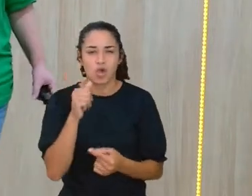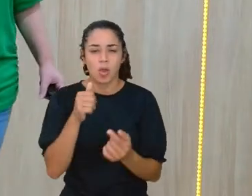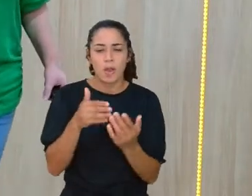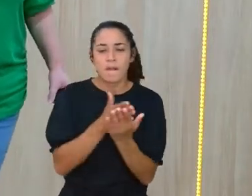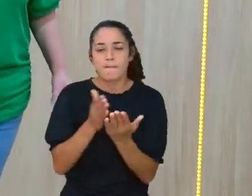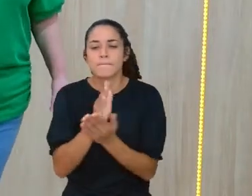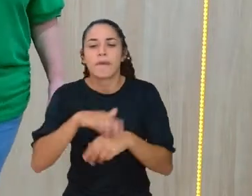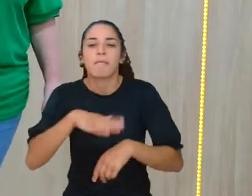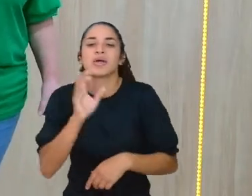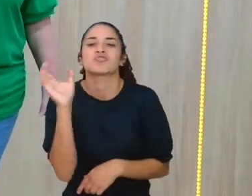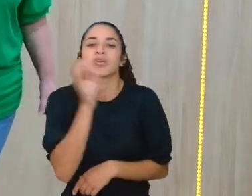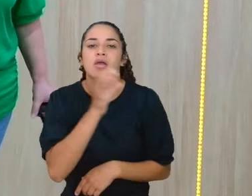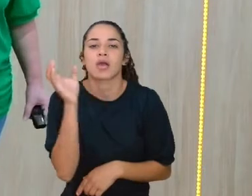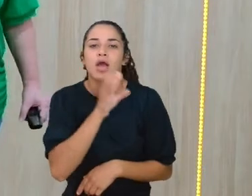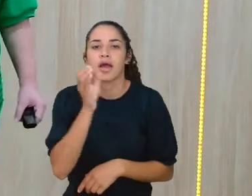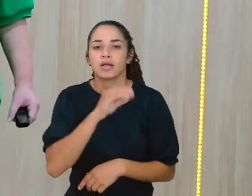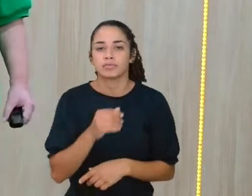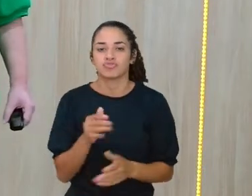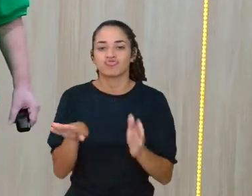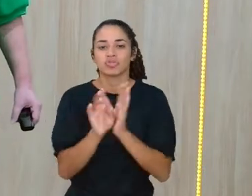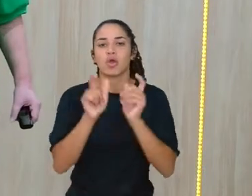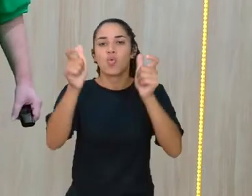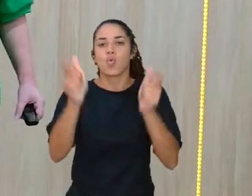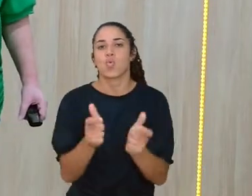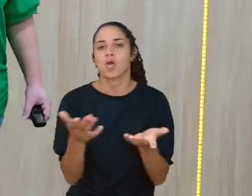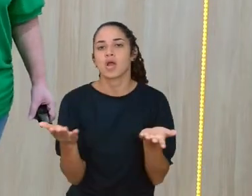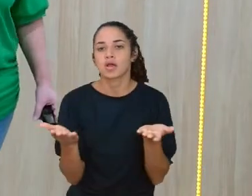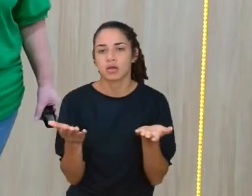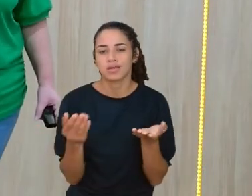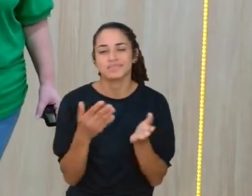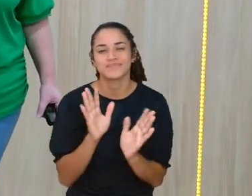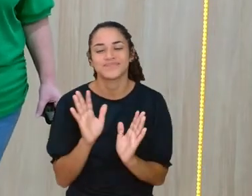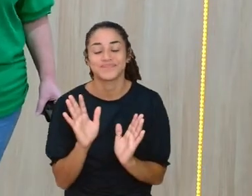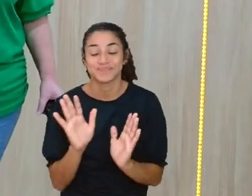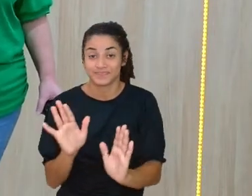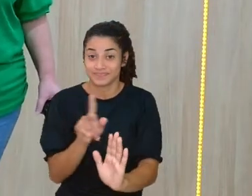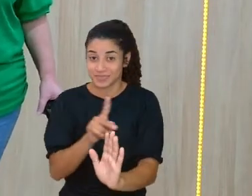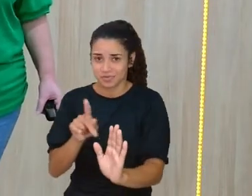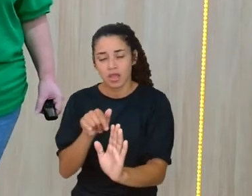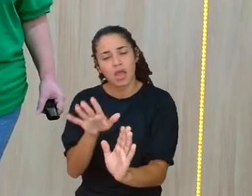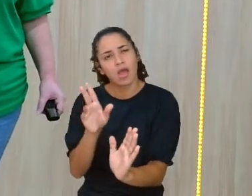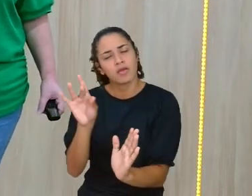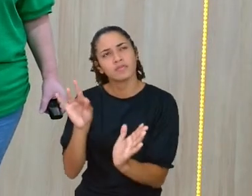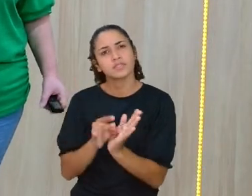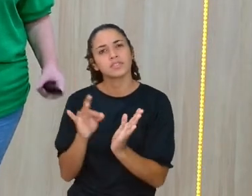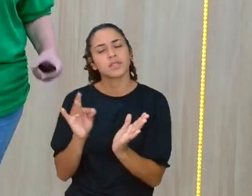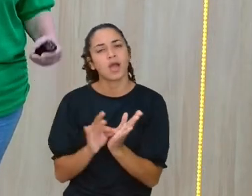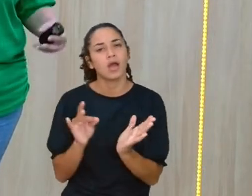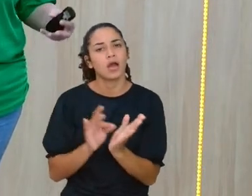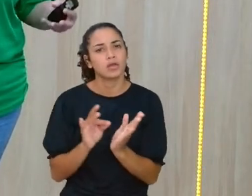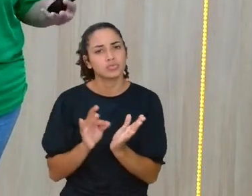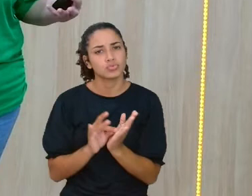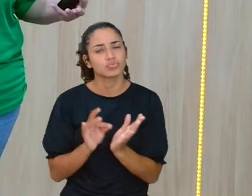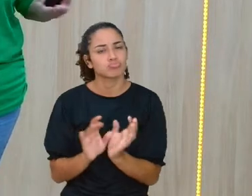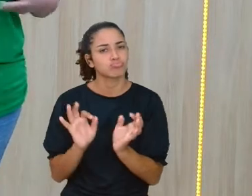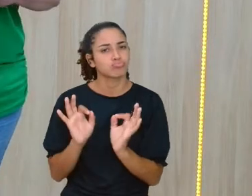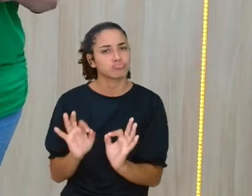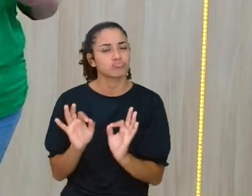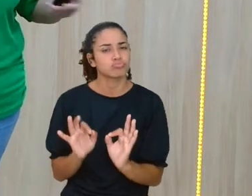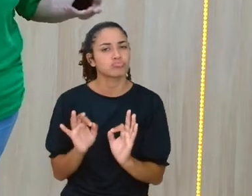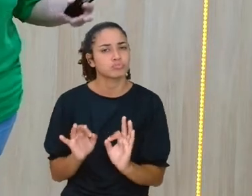mais rápido para chegar no canto? Né? Eita, professora, é mesmo. O pessoal que